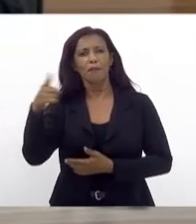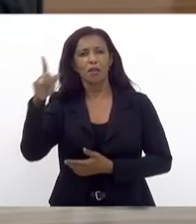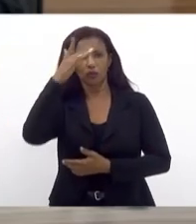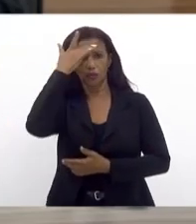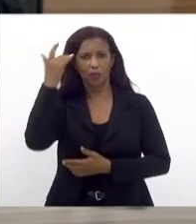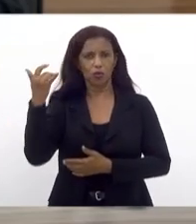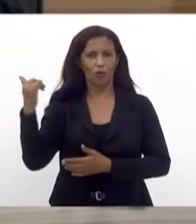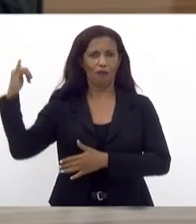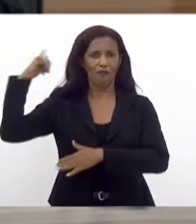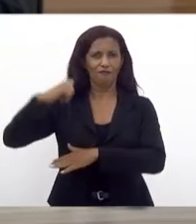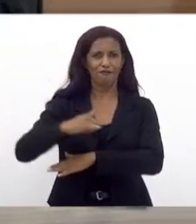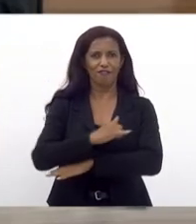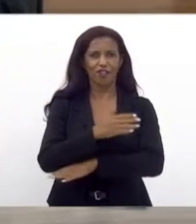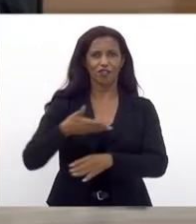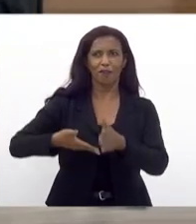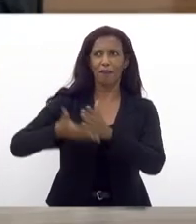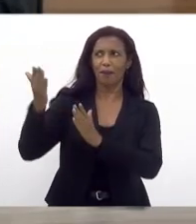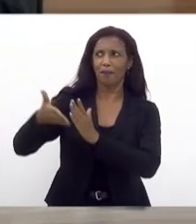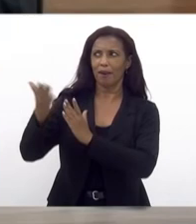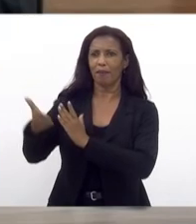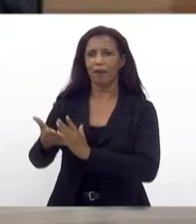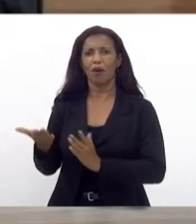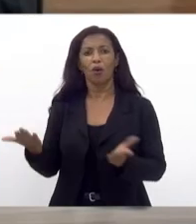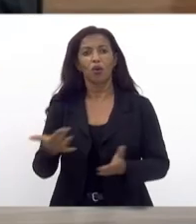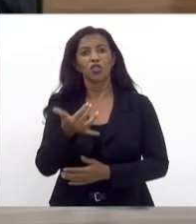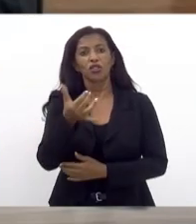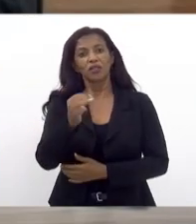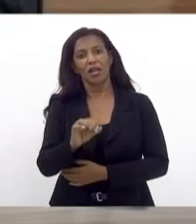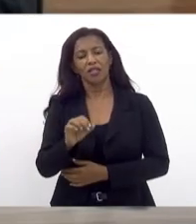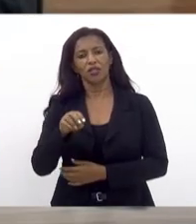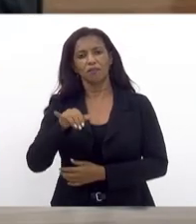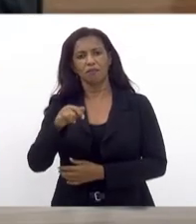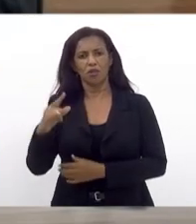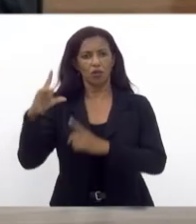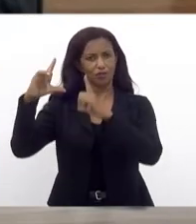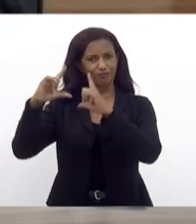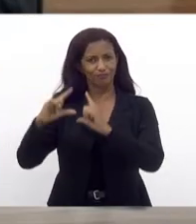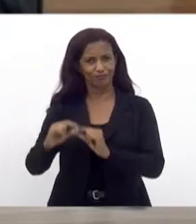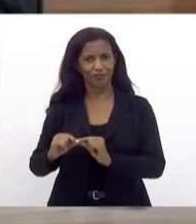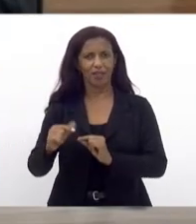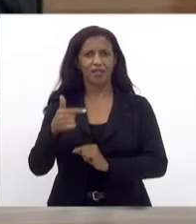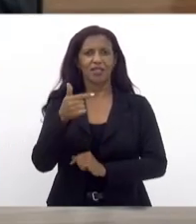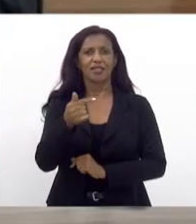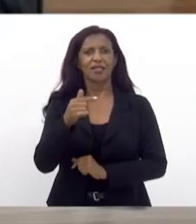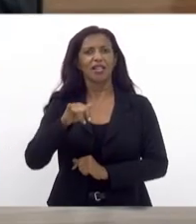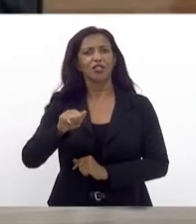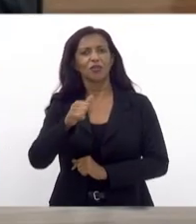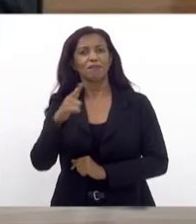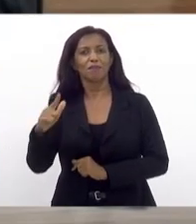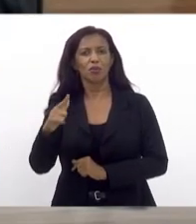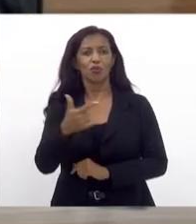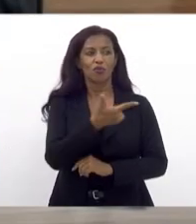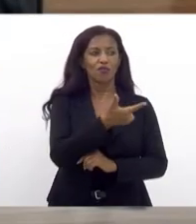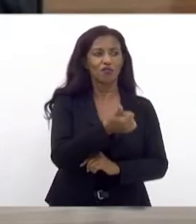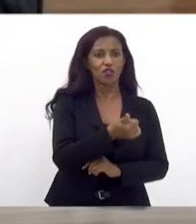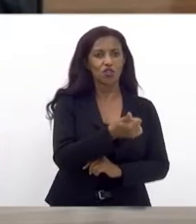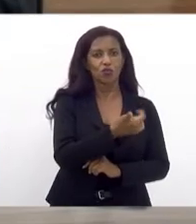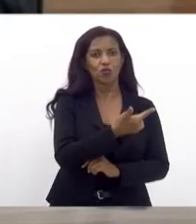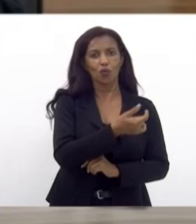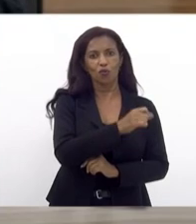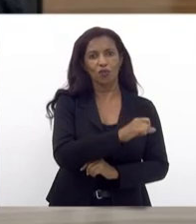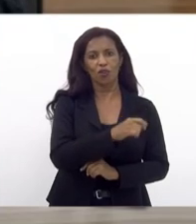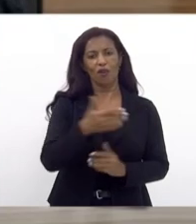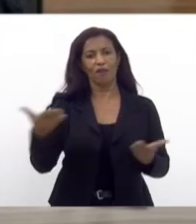passageiros em 19, e hoje transporta em torno de 10 milhões. Temos 7 mil empregos dos 21 de